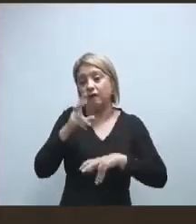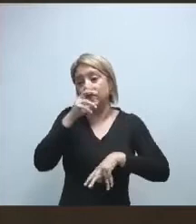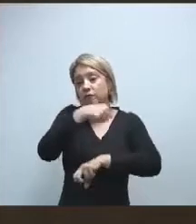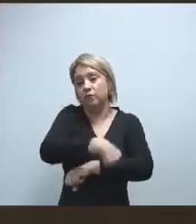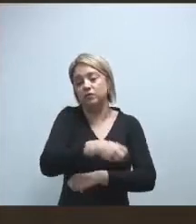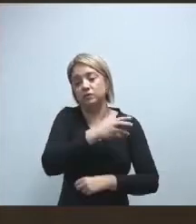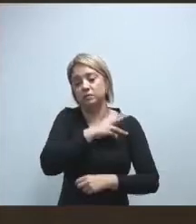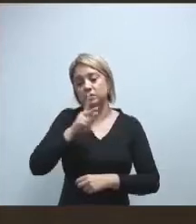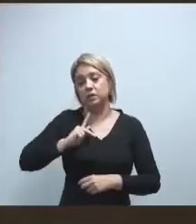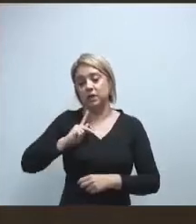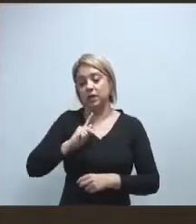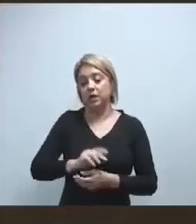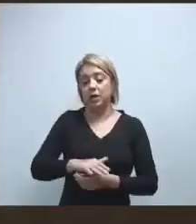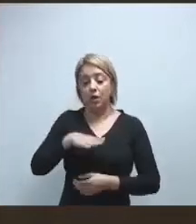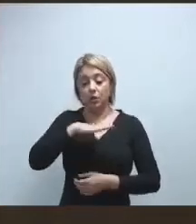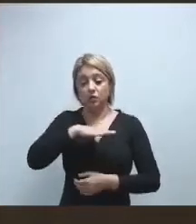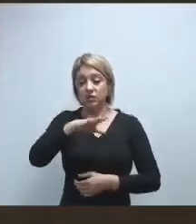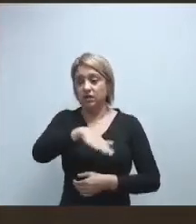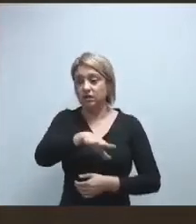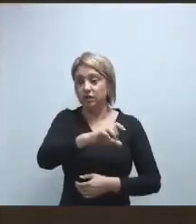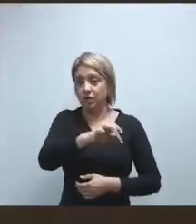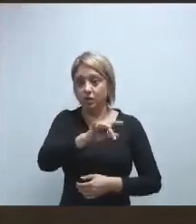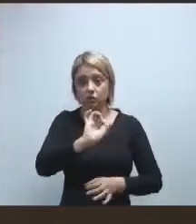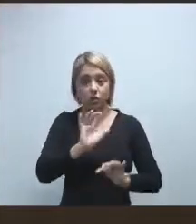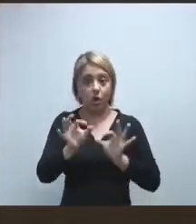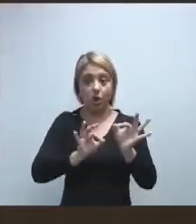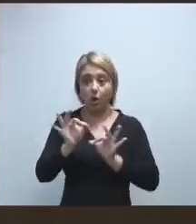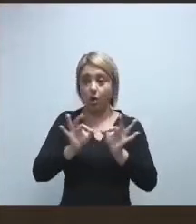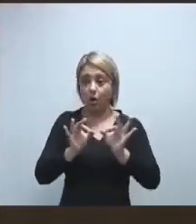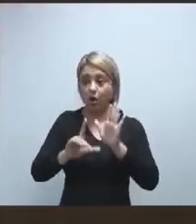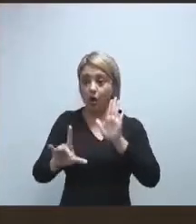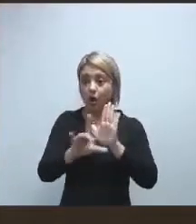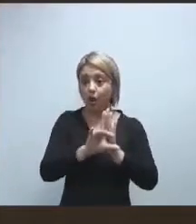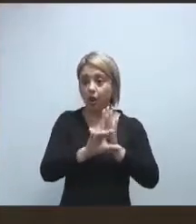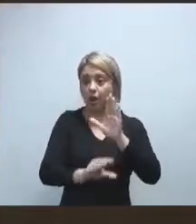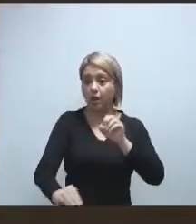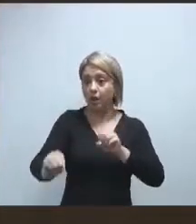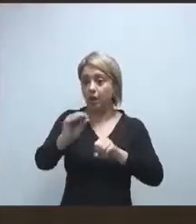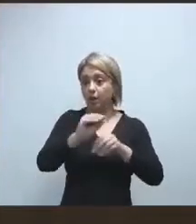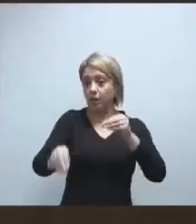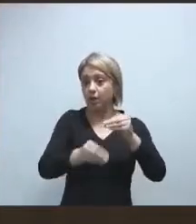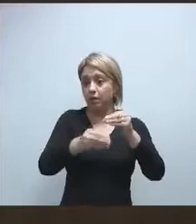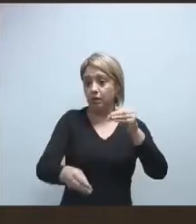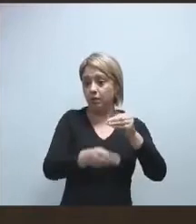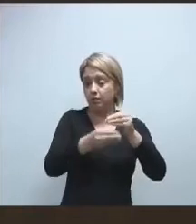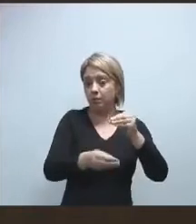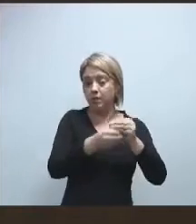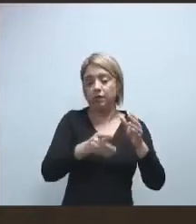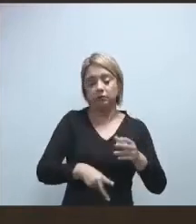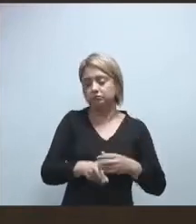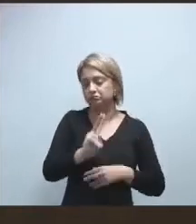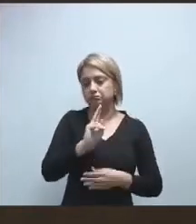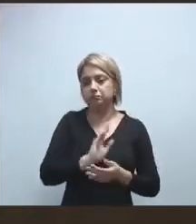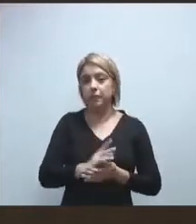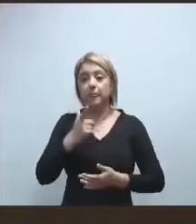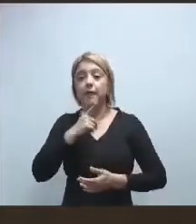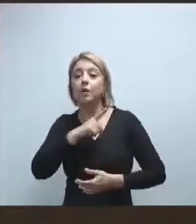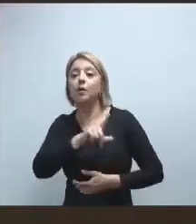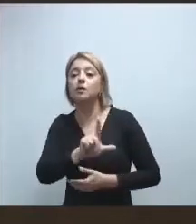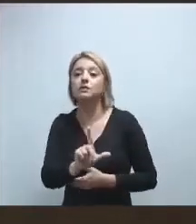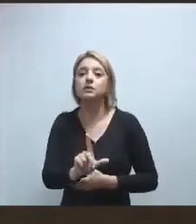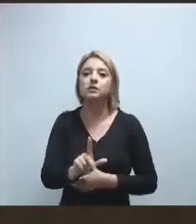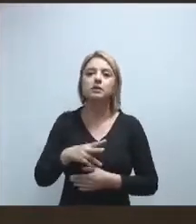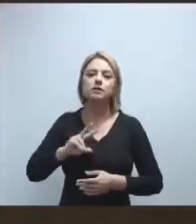queria que constasse que o ministério público seria organizado em lei complementar e assim por diante conseguimos